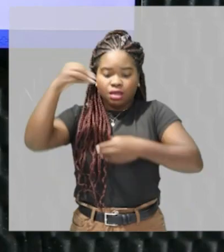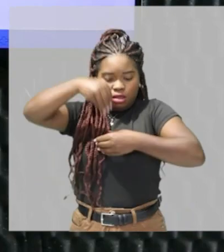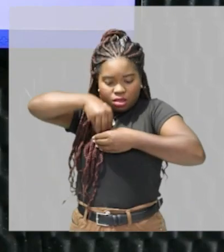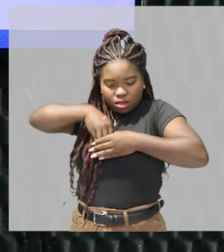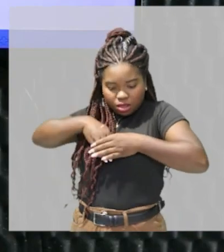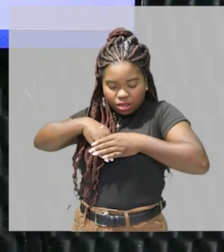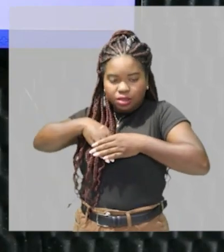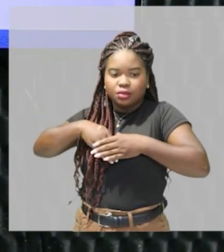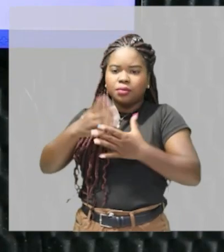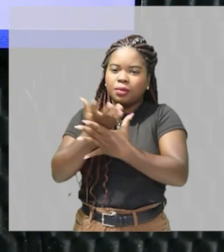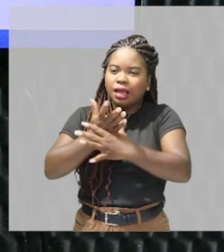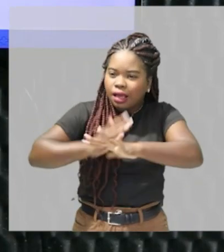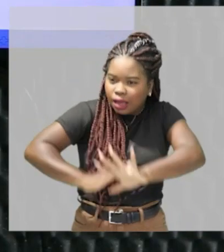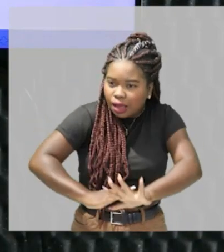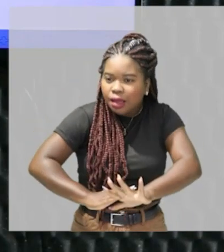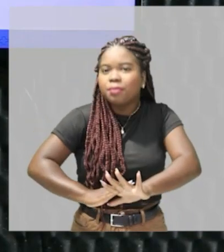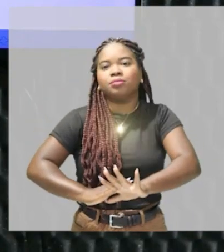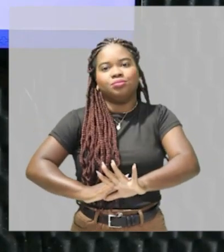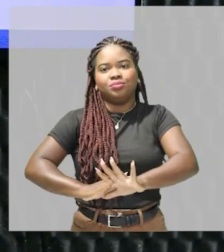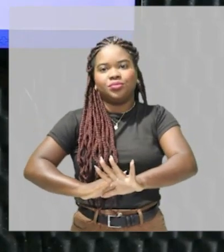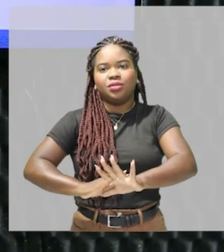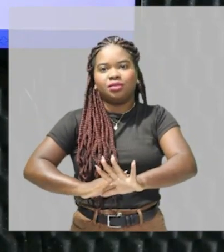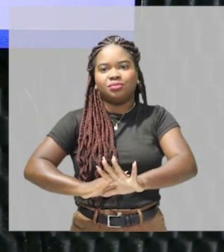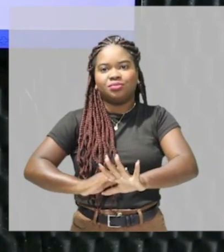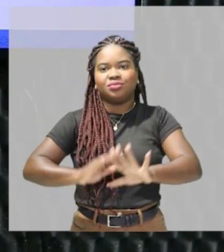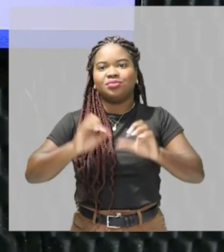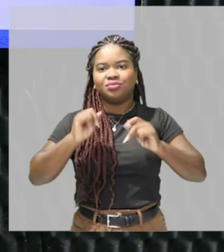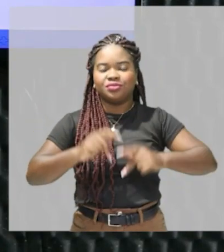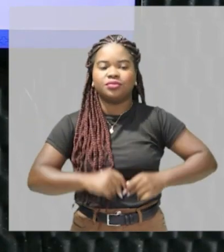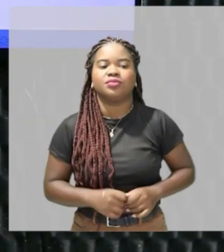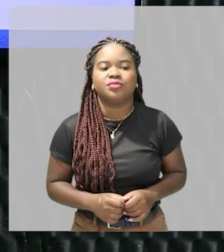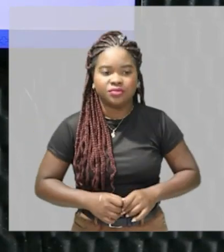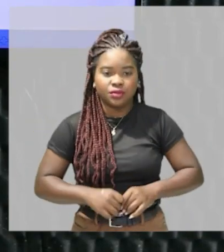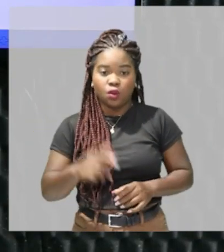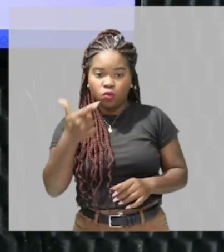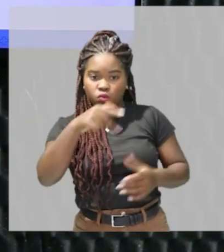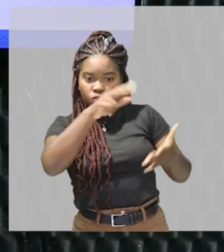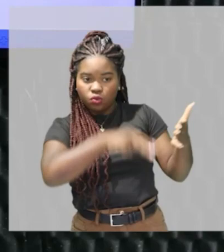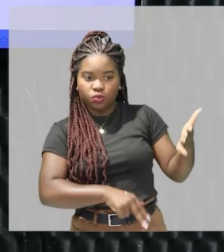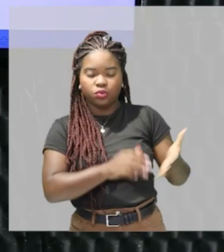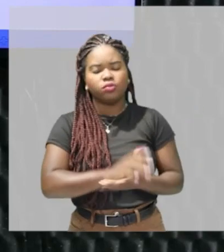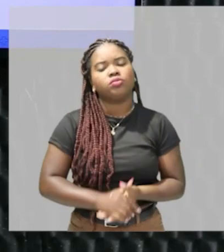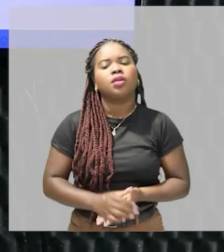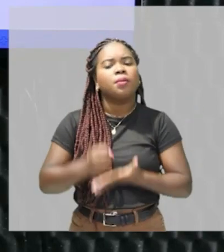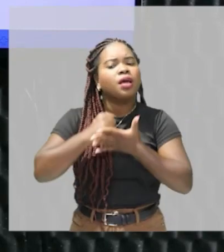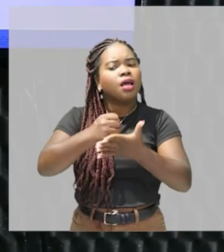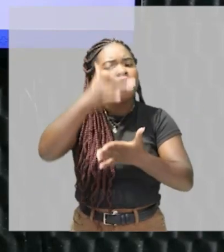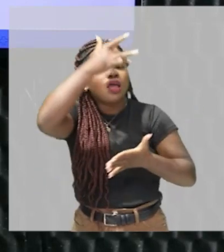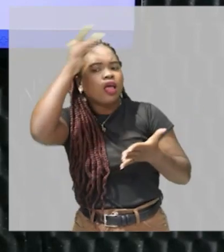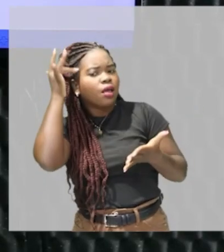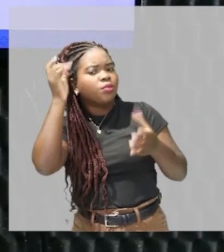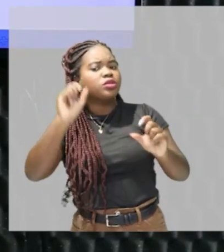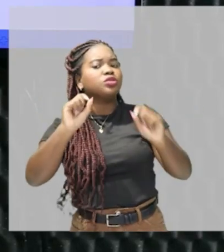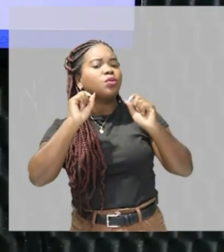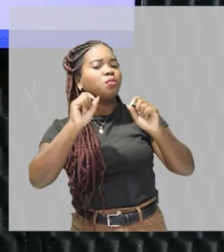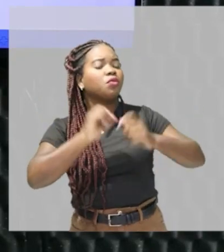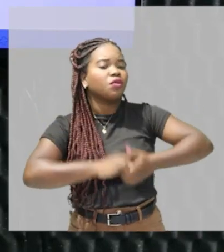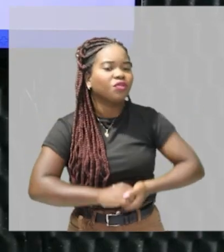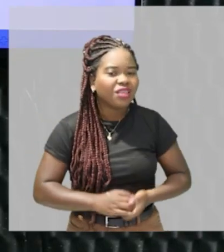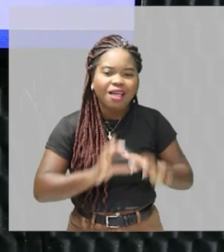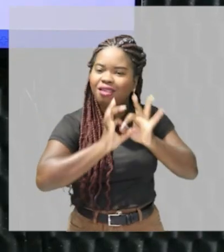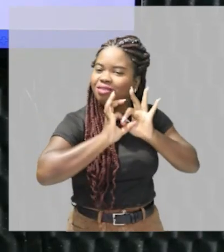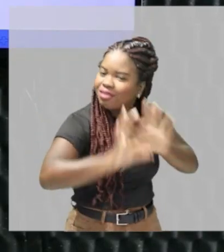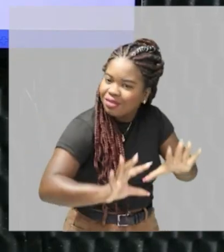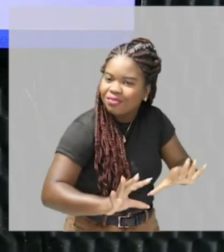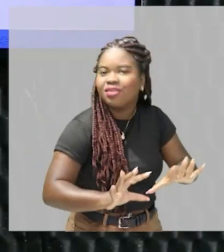toxina, tá bom? To help kick the habit, para ajudar a pessoa a se livrar